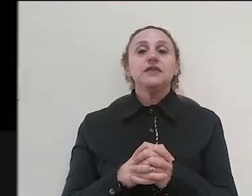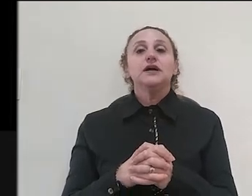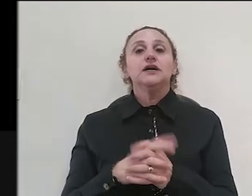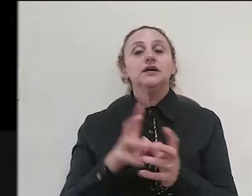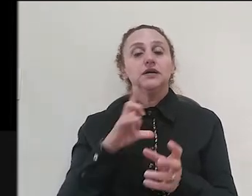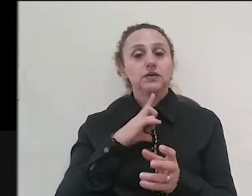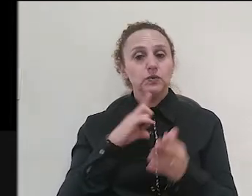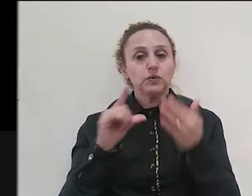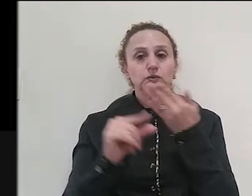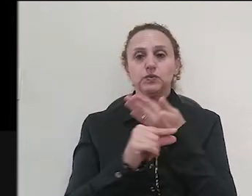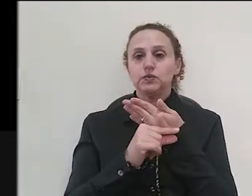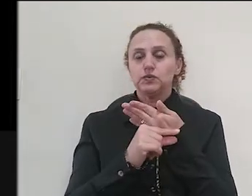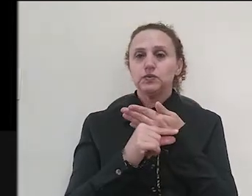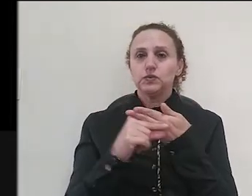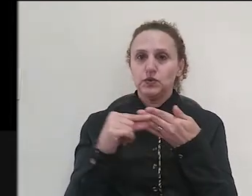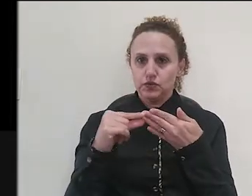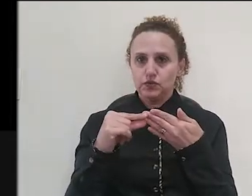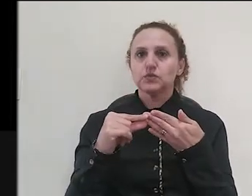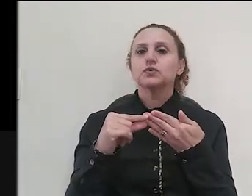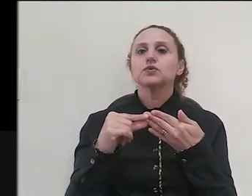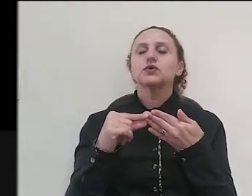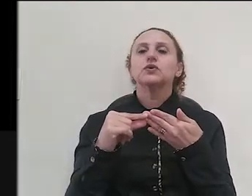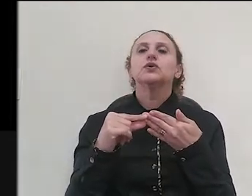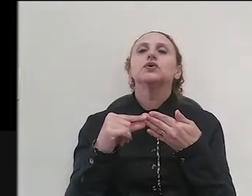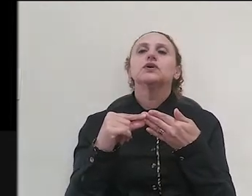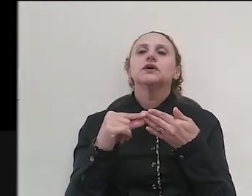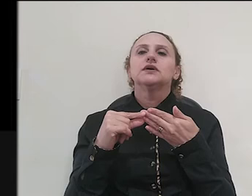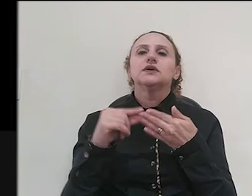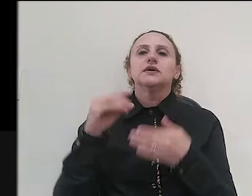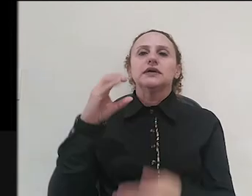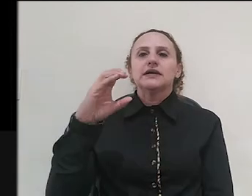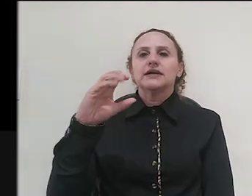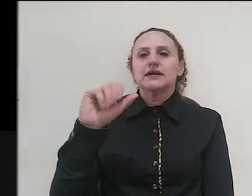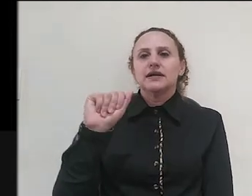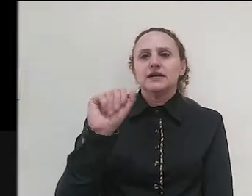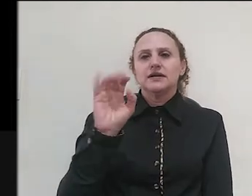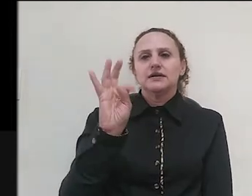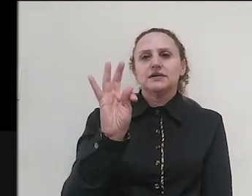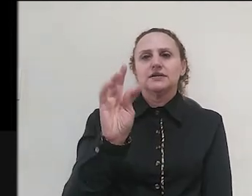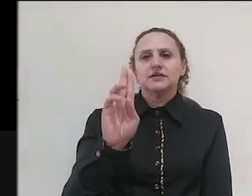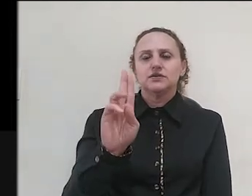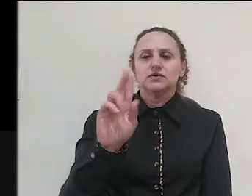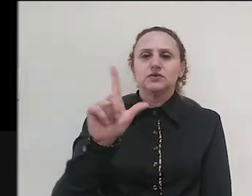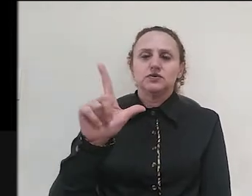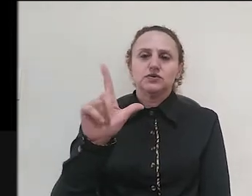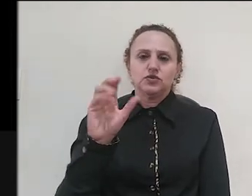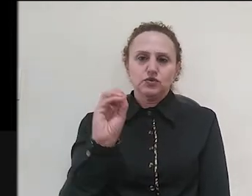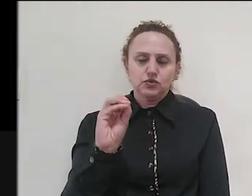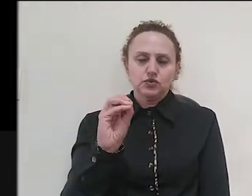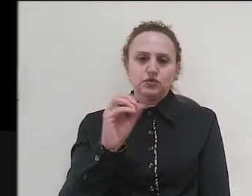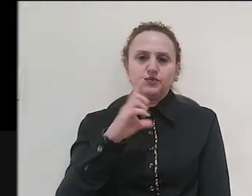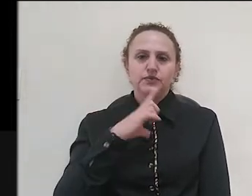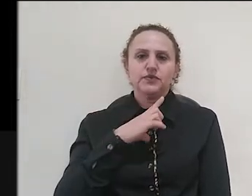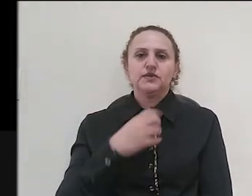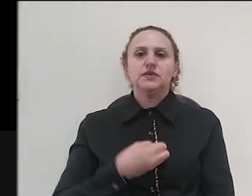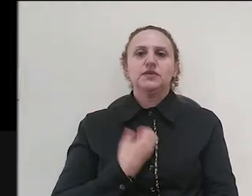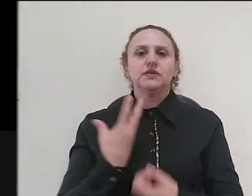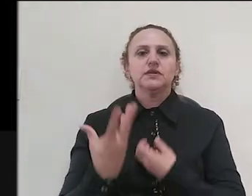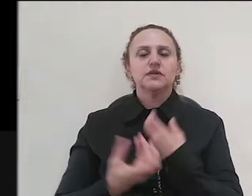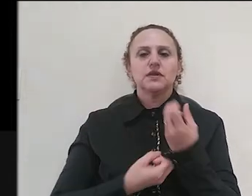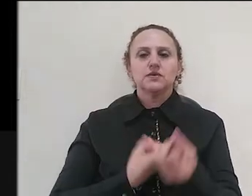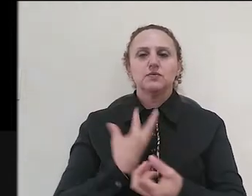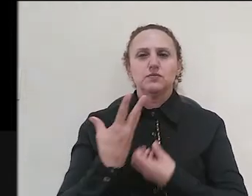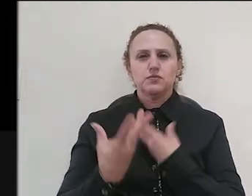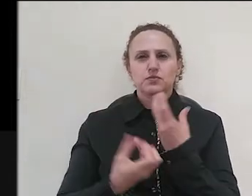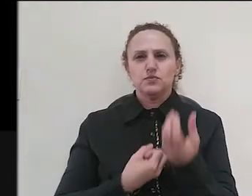trouxe aqui, e que está na seleta de poemas que eu coloquei para vocês, é o Catulo. Catulo tem esse poema, então, Vivamos Meia Lésbia,